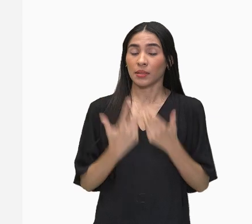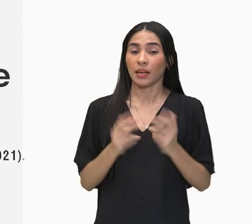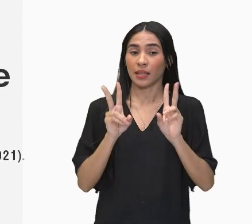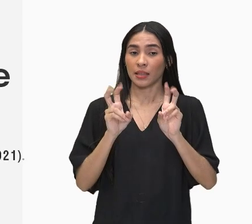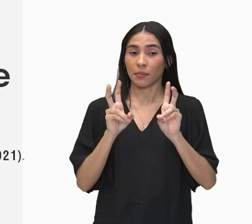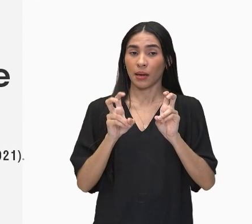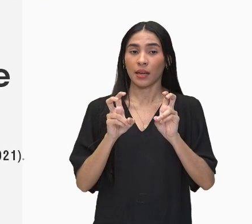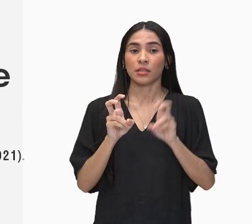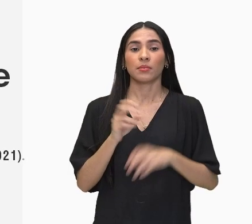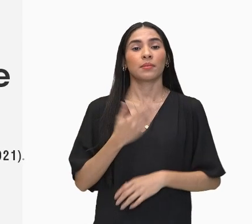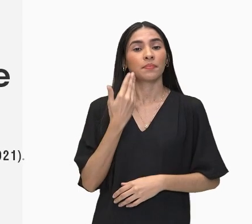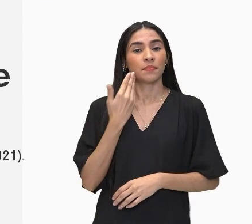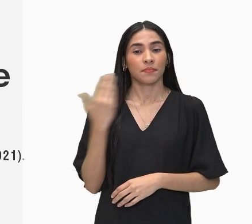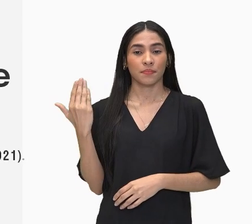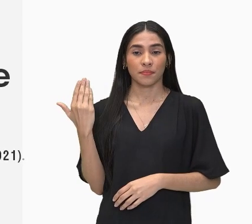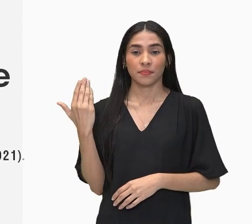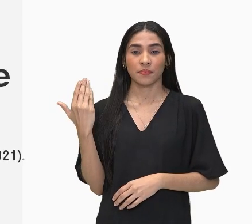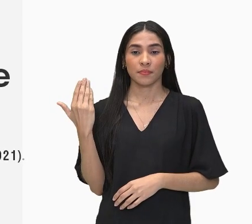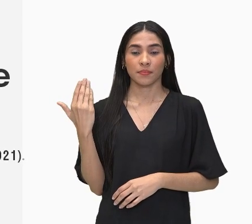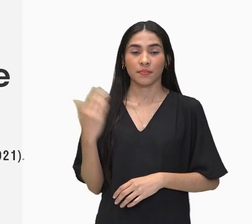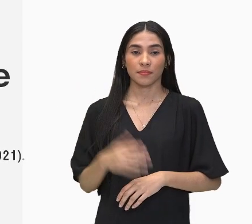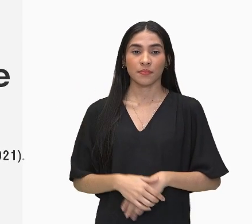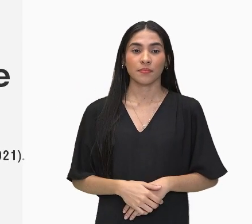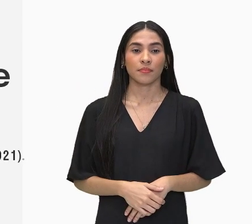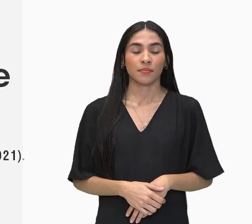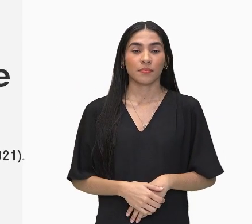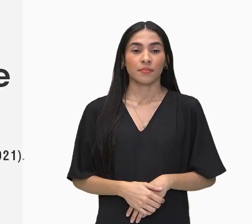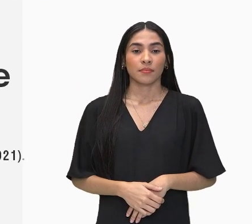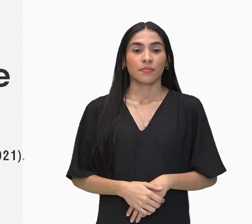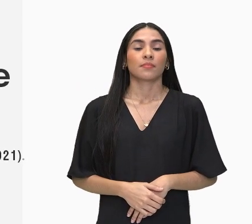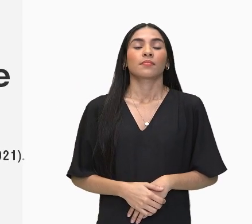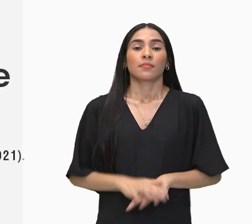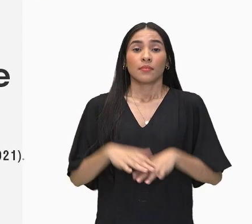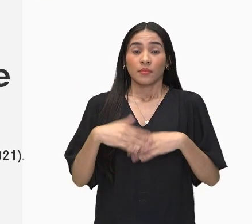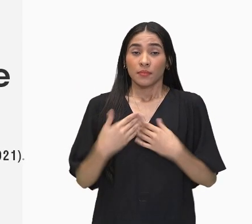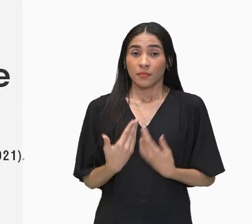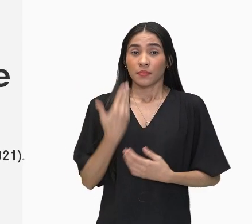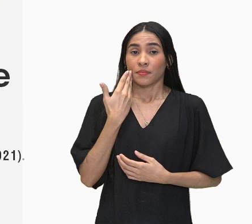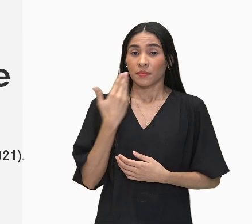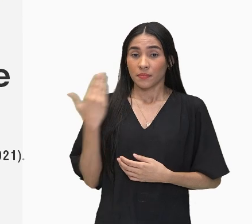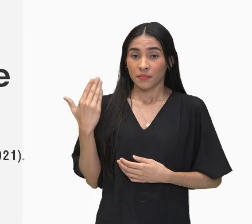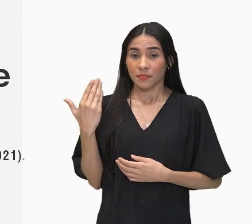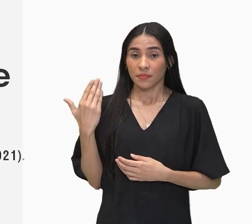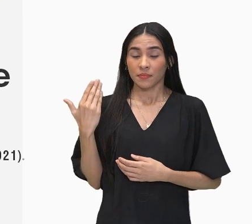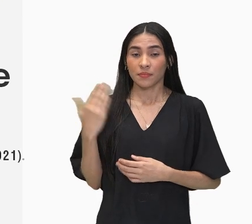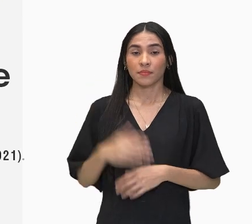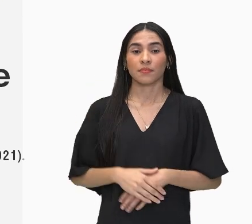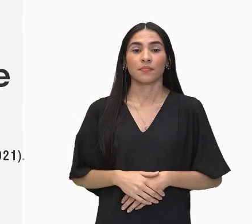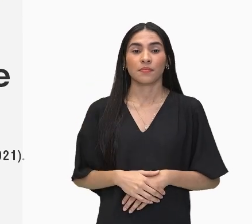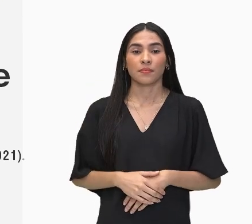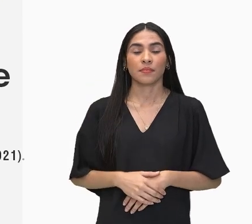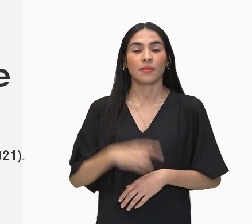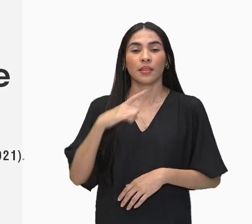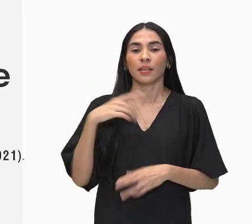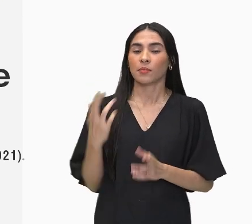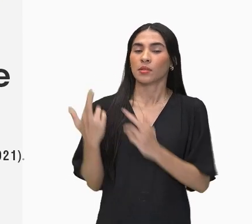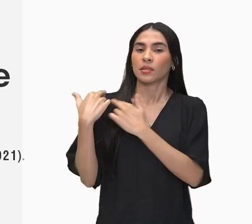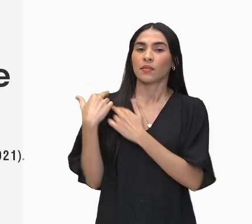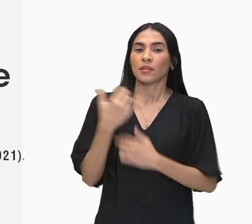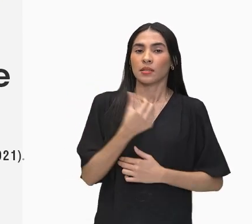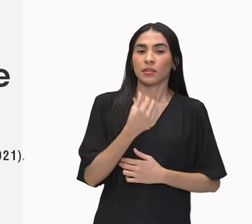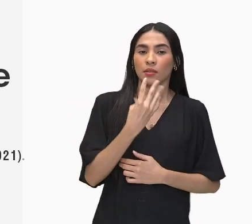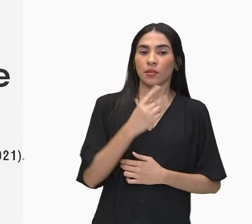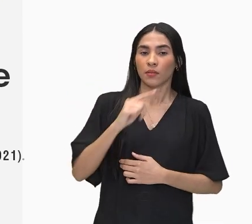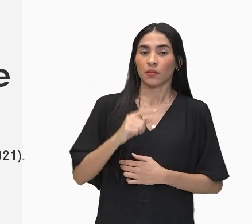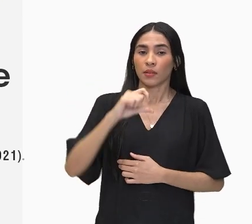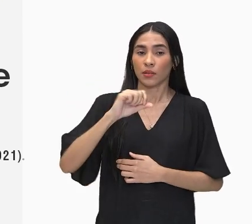do transporte urbano no Brasil. Quanto ao transporte rodoviário, né, ele é responsável por cerca de